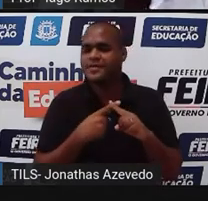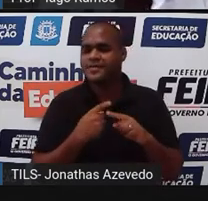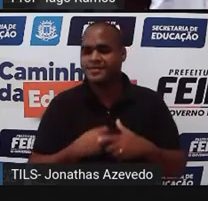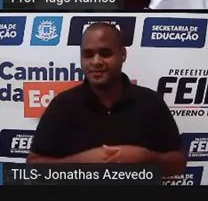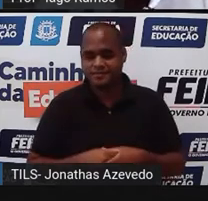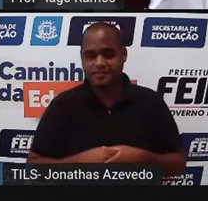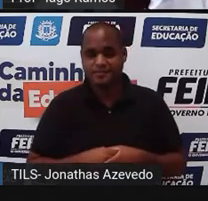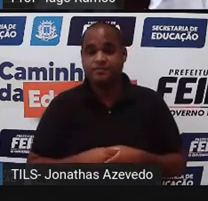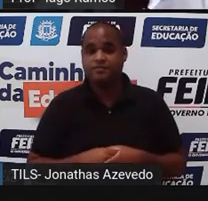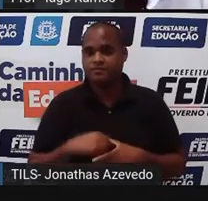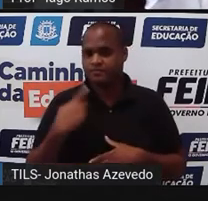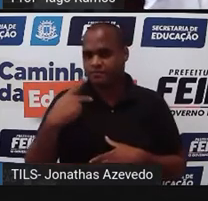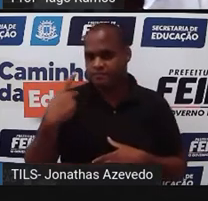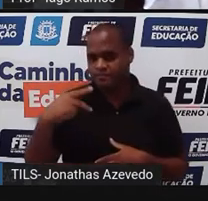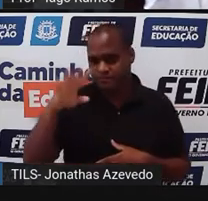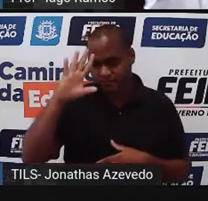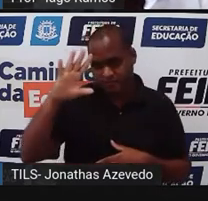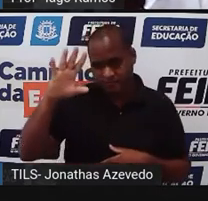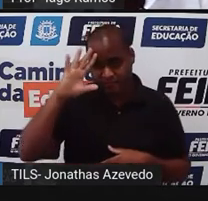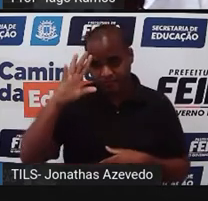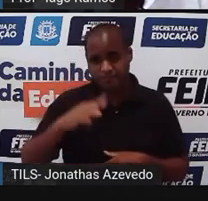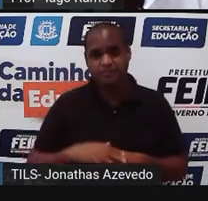eu quero que você pense